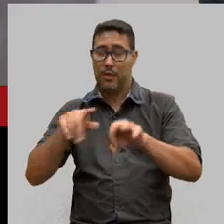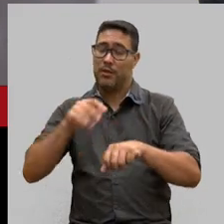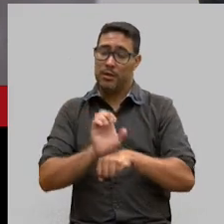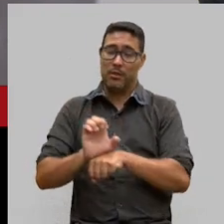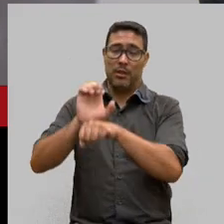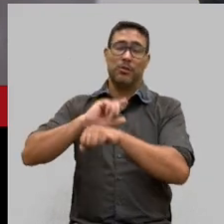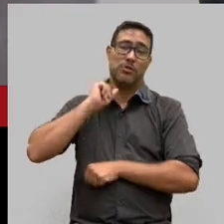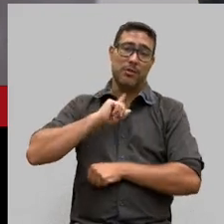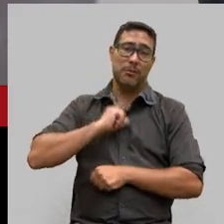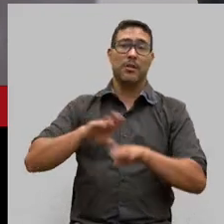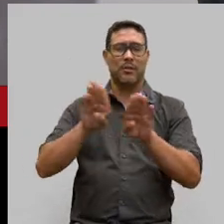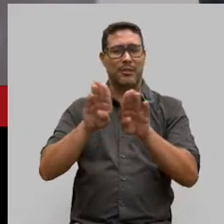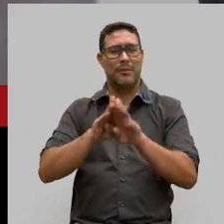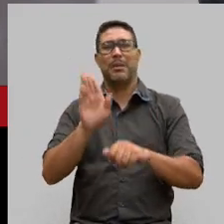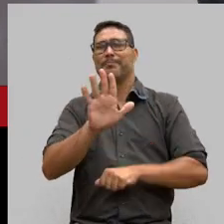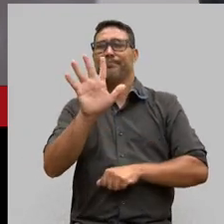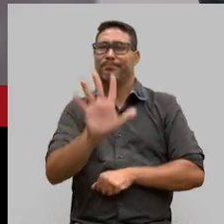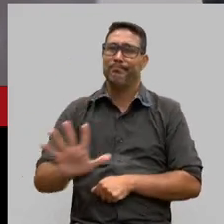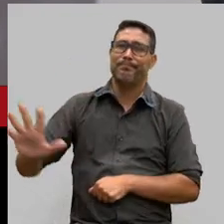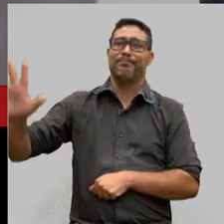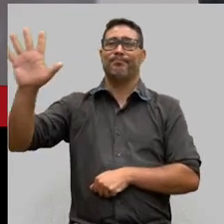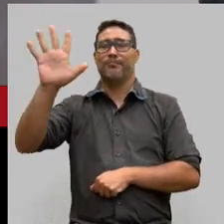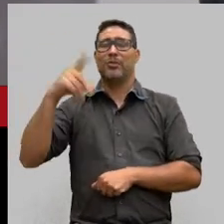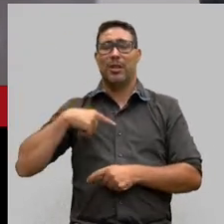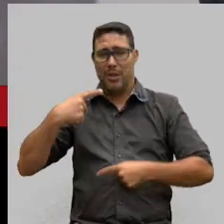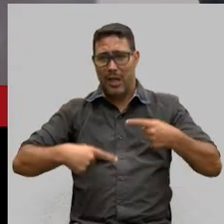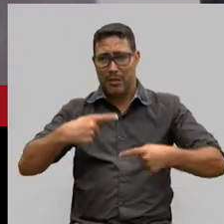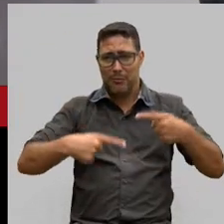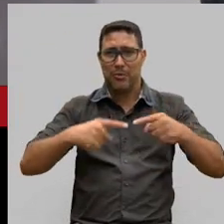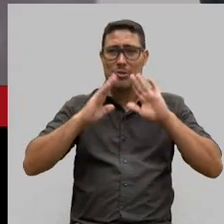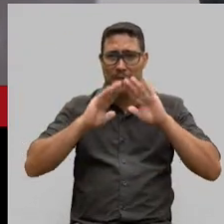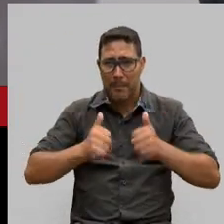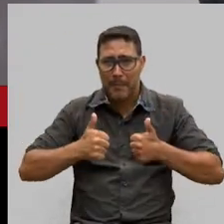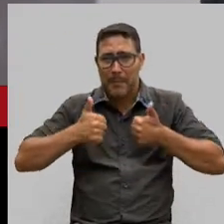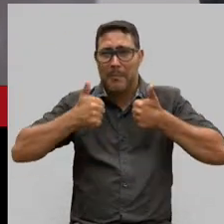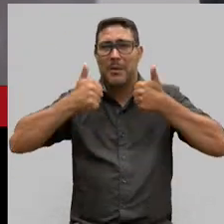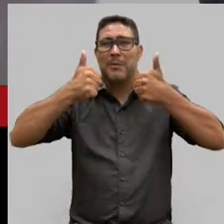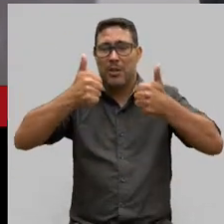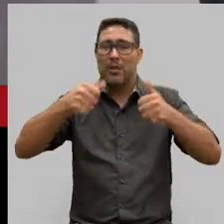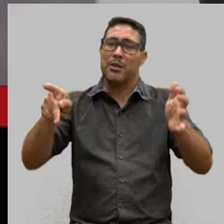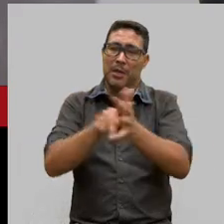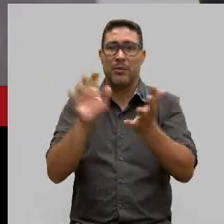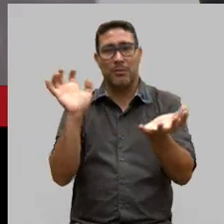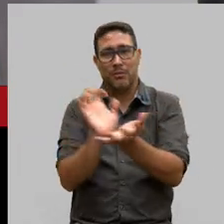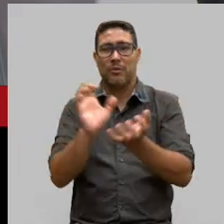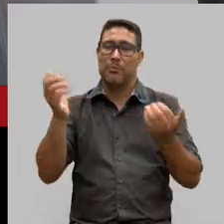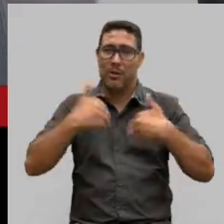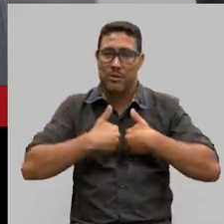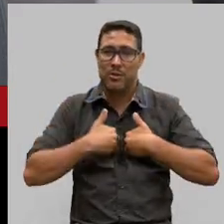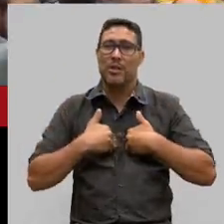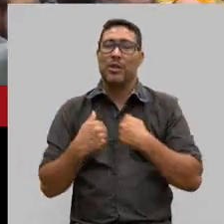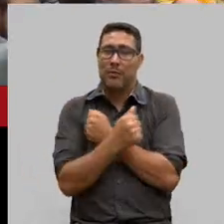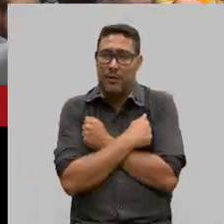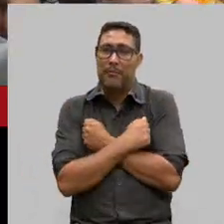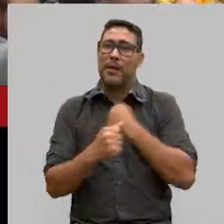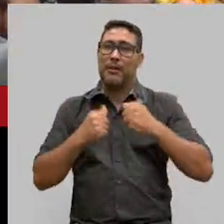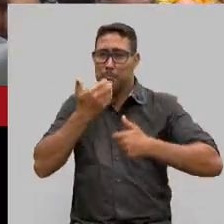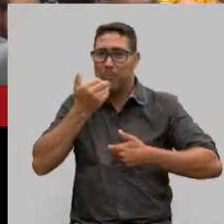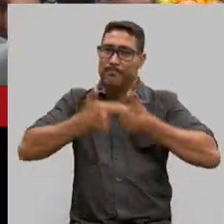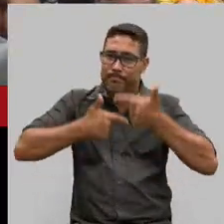como também em âmbito nacional as políticas adequadas paraa população com autismo um abraço bom trabalho para